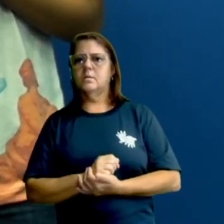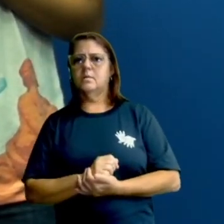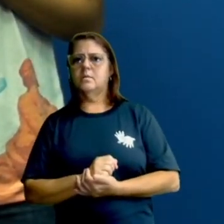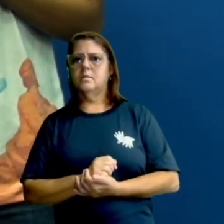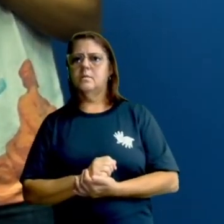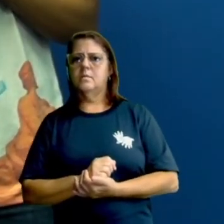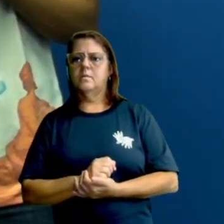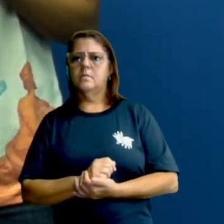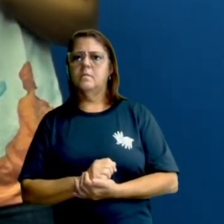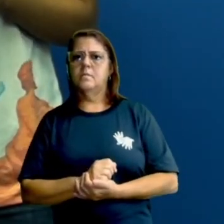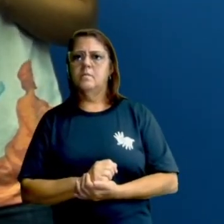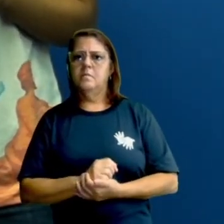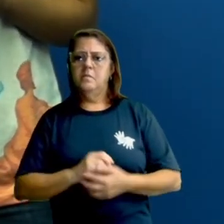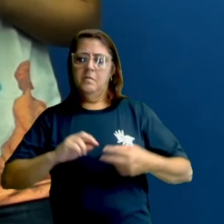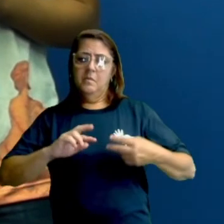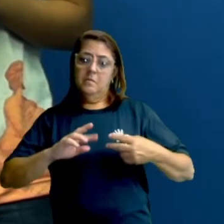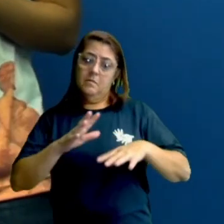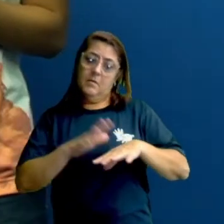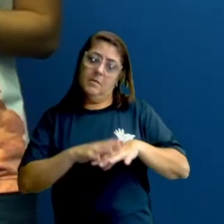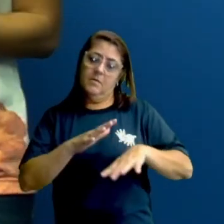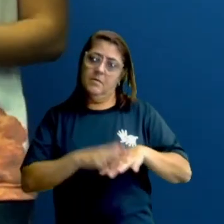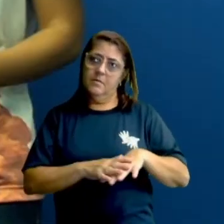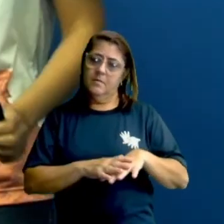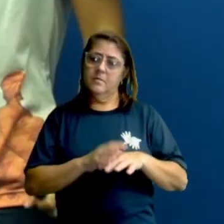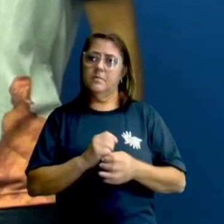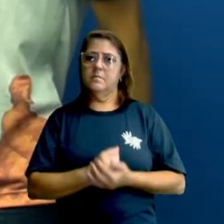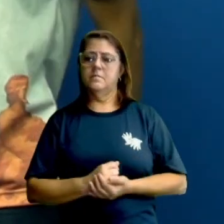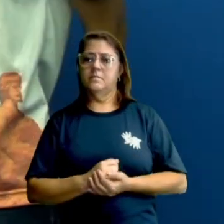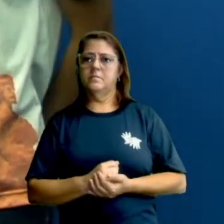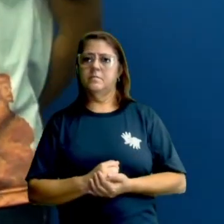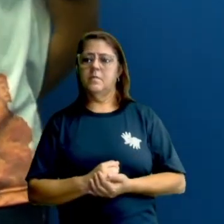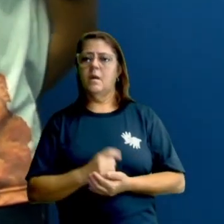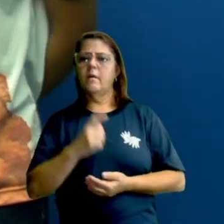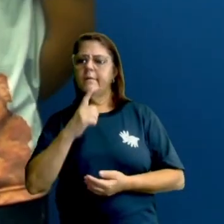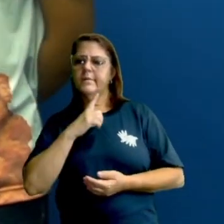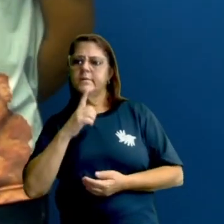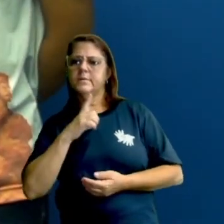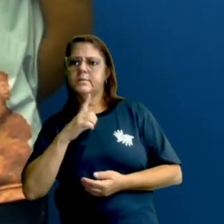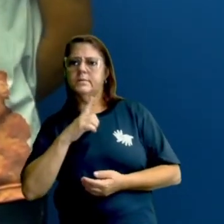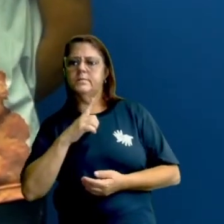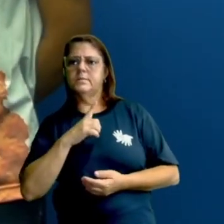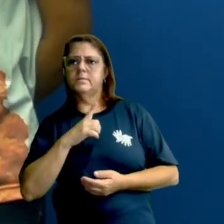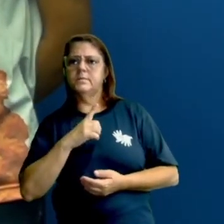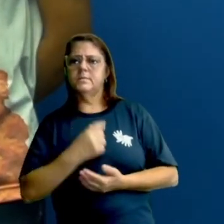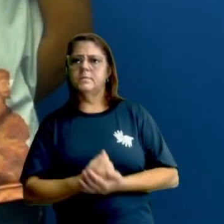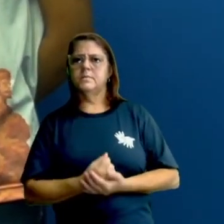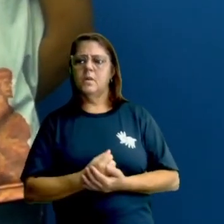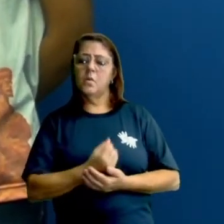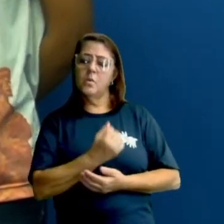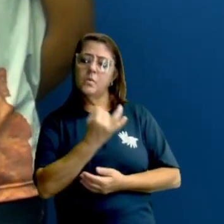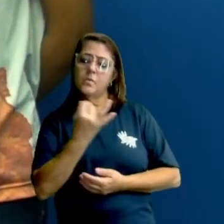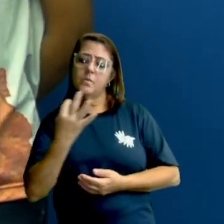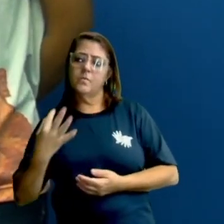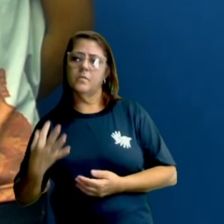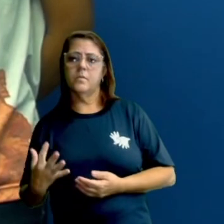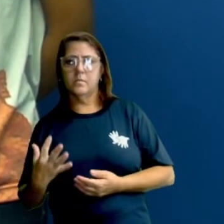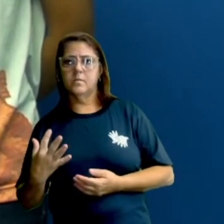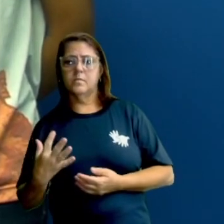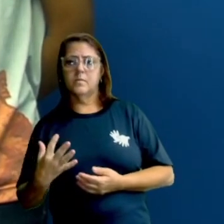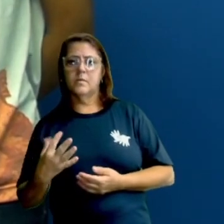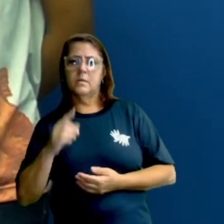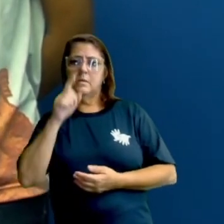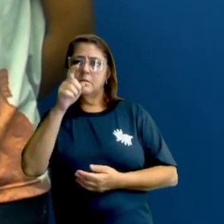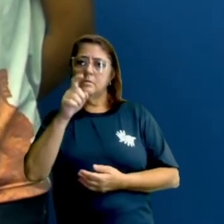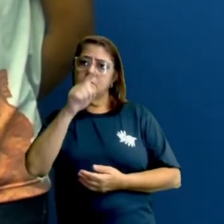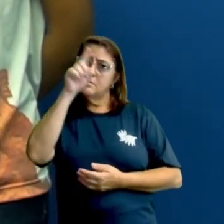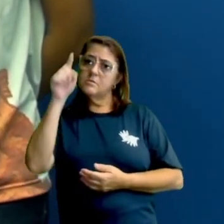isso nas expressões matemáticas? Veja só. eu tenho aqui uma quantidade